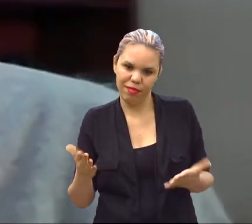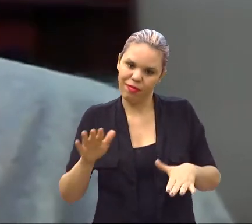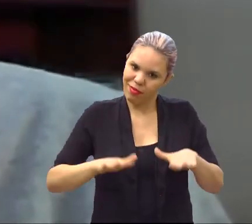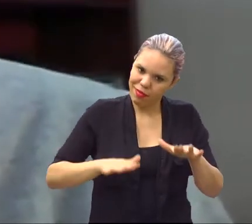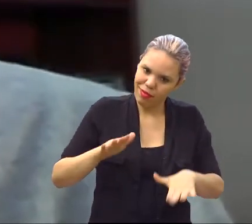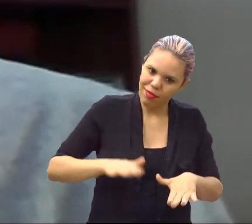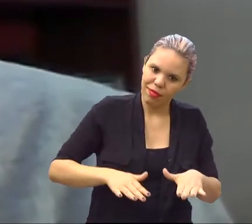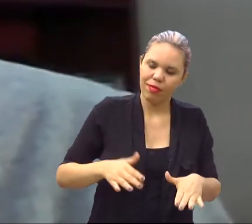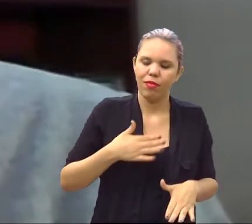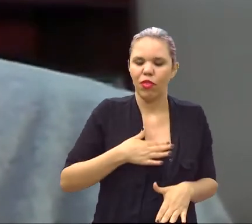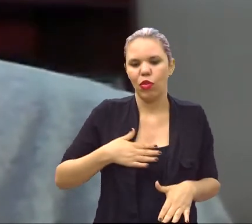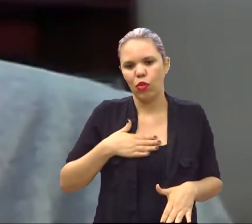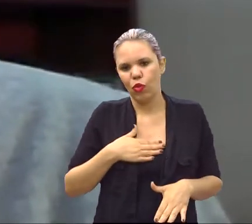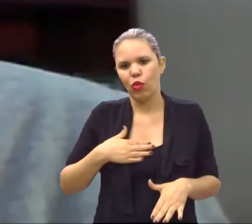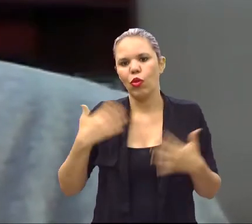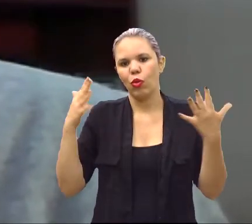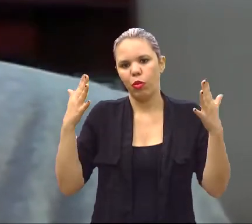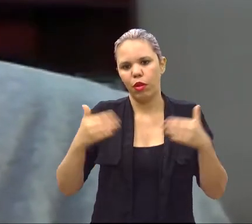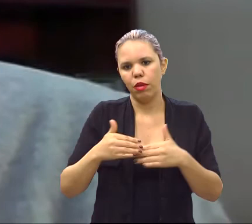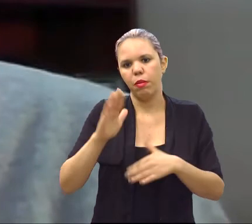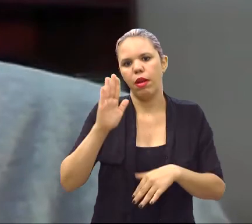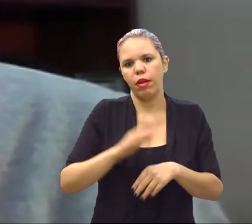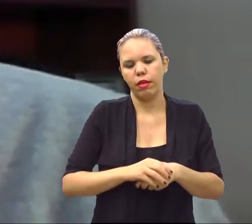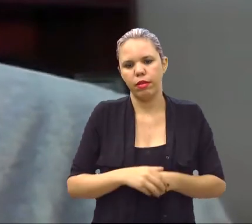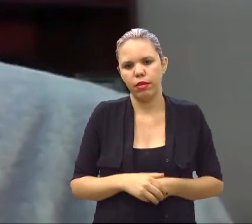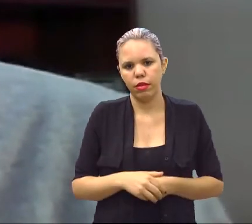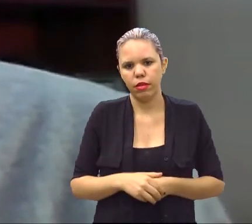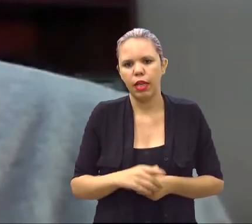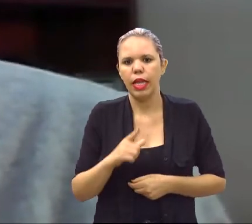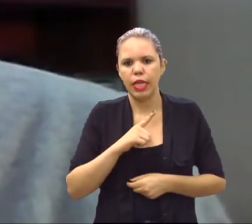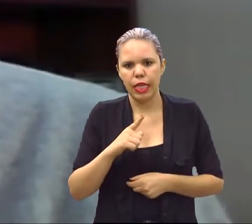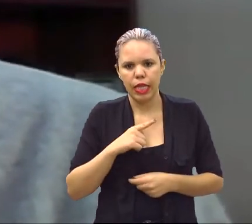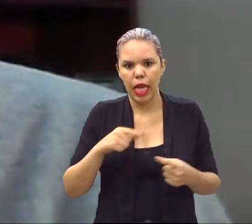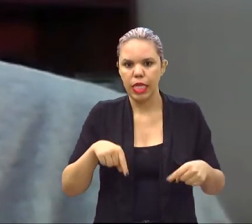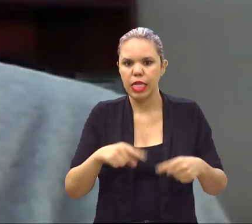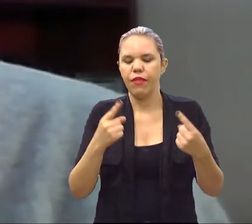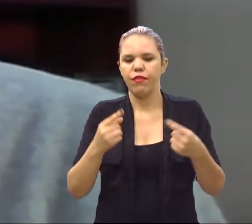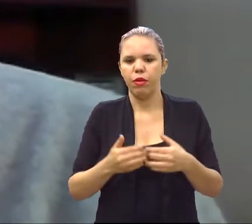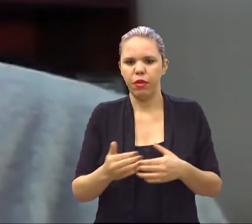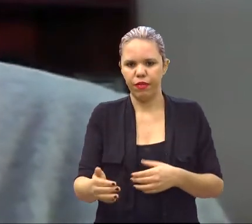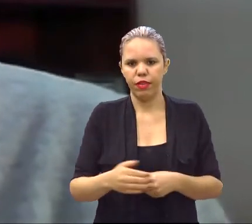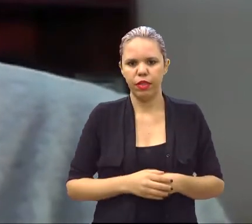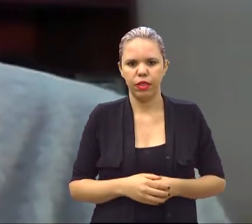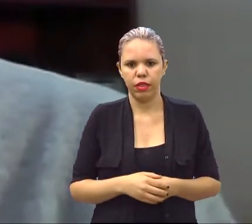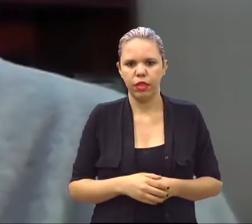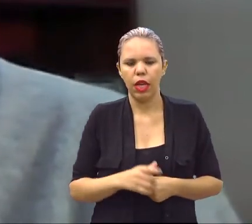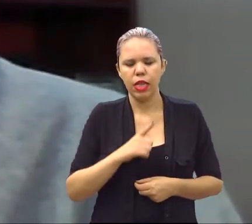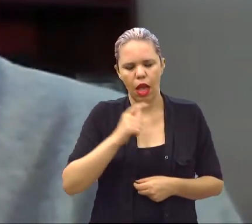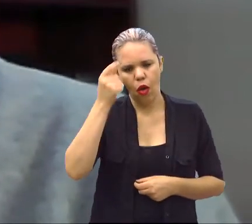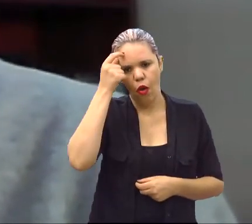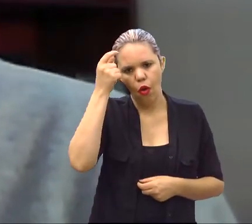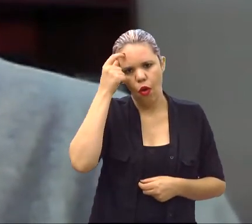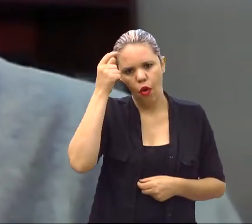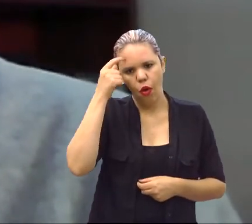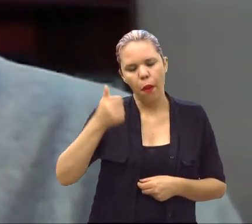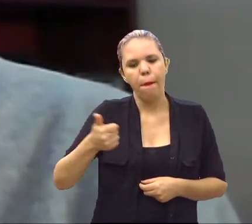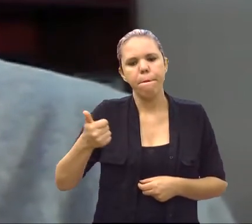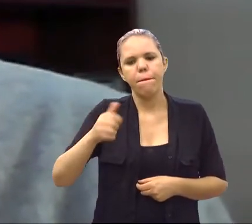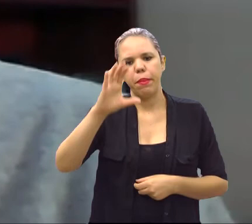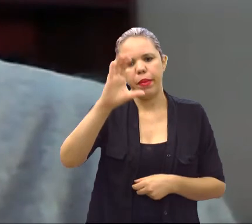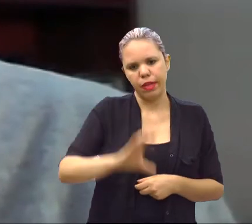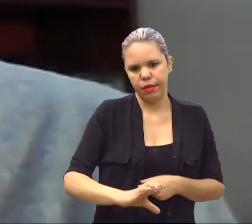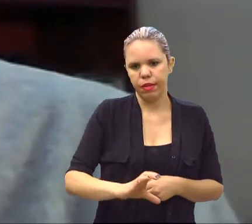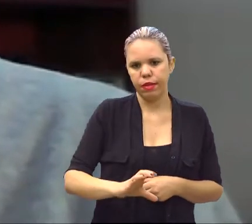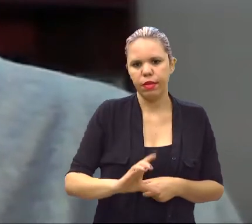Em parte, em parte. Eu gostaria de comemorar muito mais. Nós temos um grande desafio pela frente. Temos que conscientizar primeiro